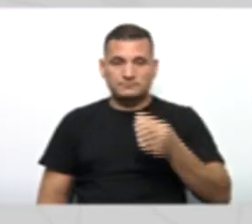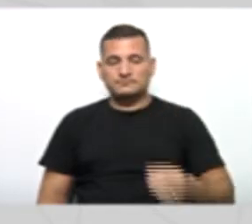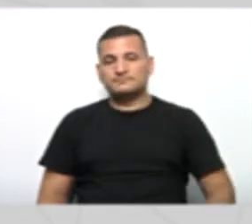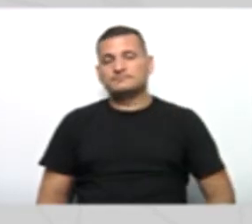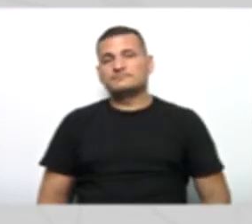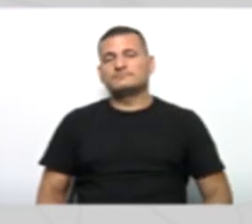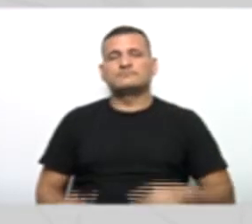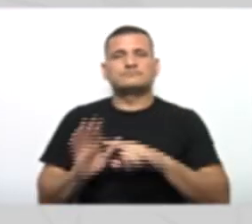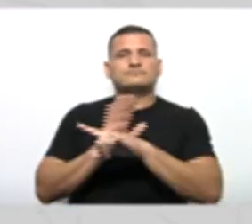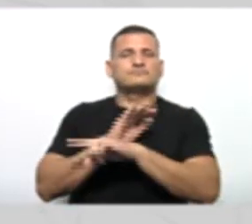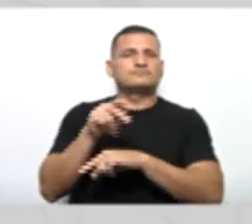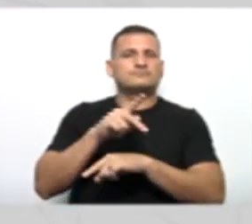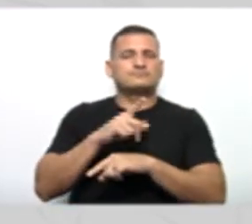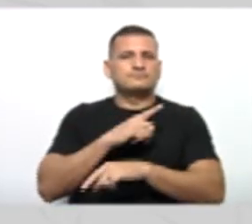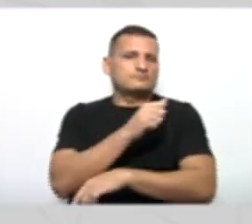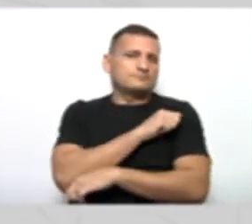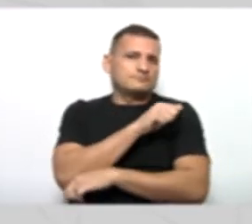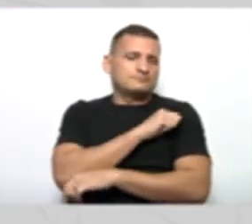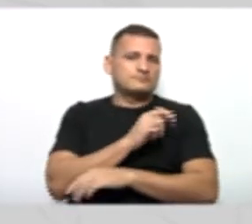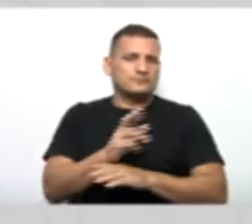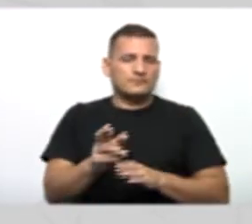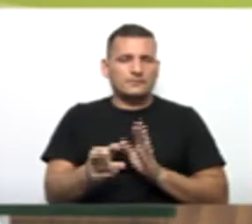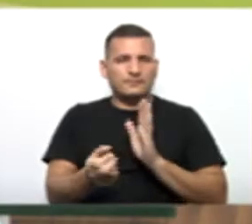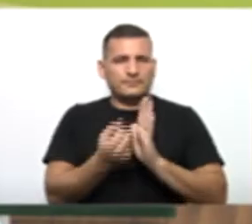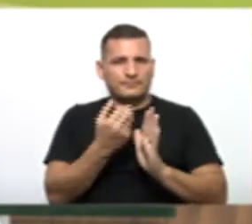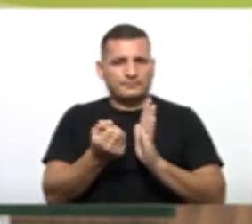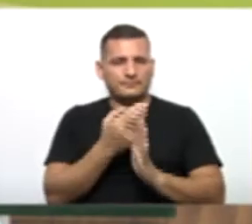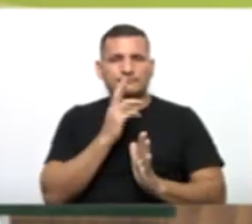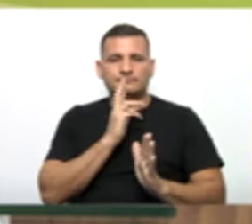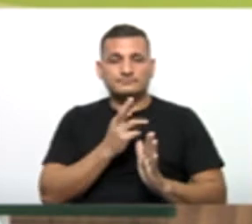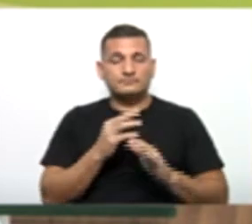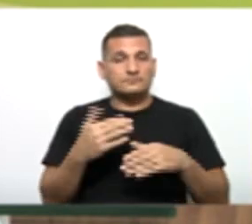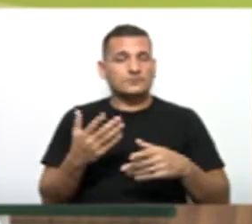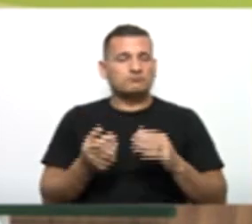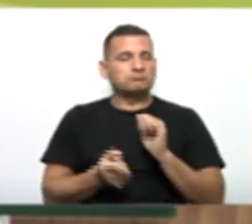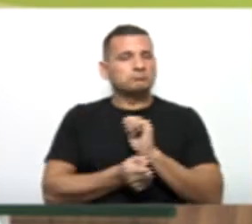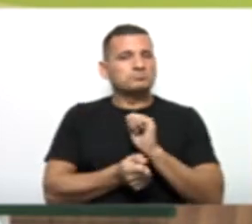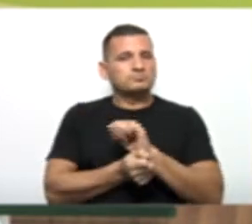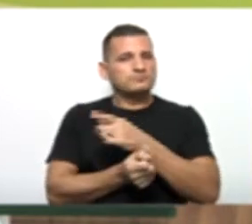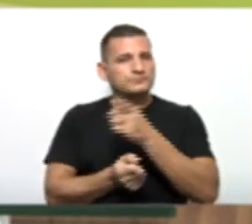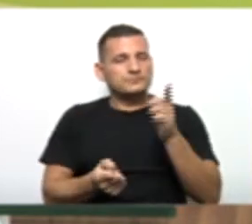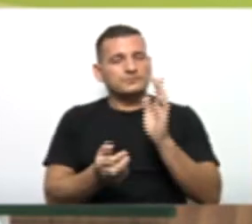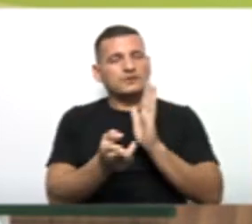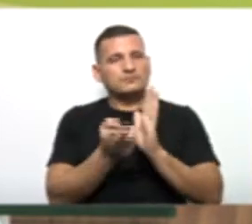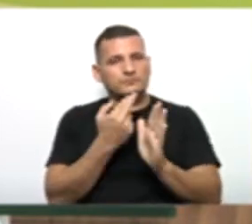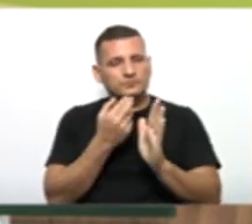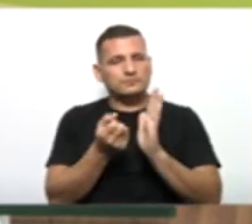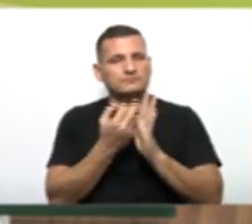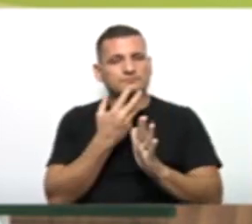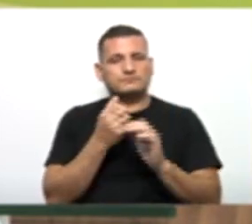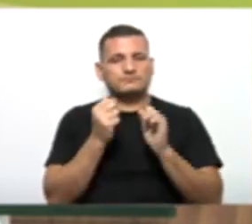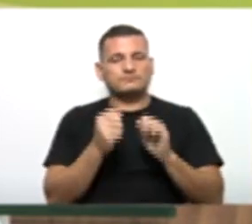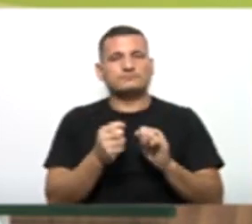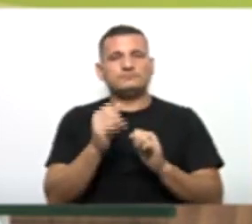chat até o momento ainda não recebemos nenhuma resposta estamos aguardando a participação de vocês gente pode mandar lá no chat as